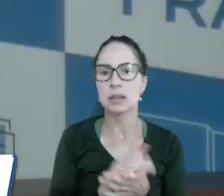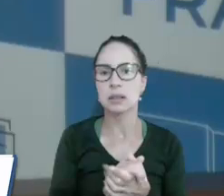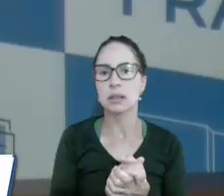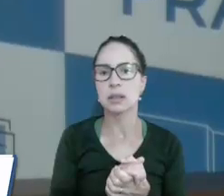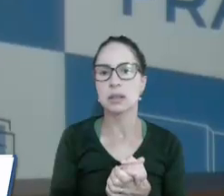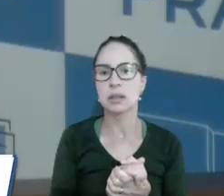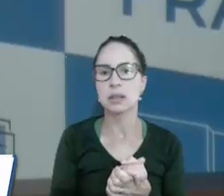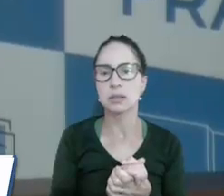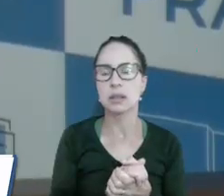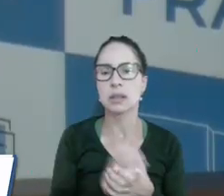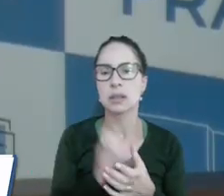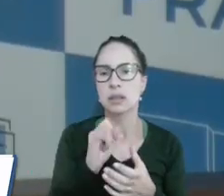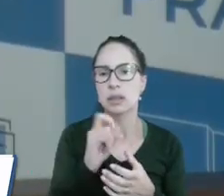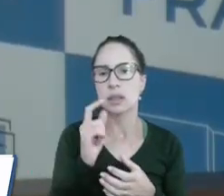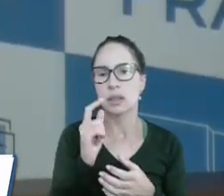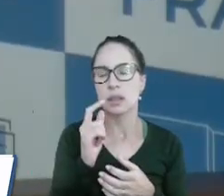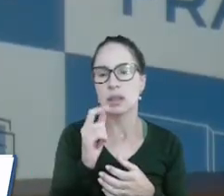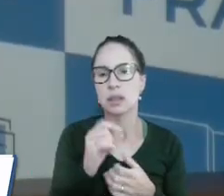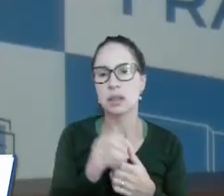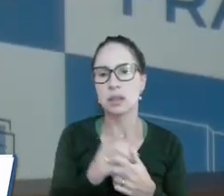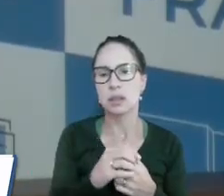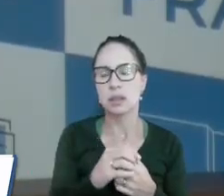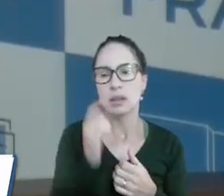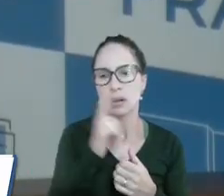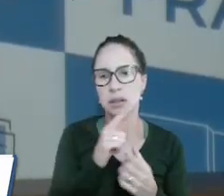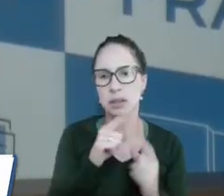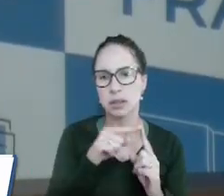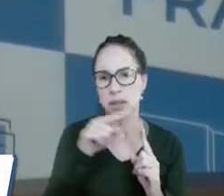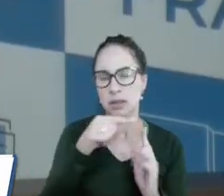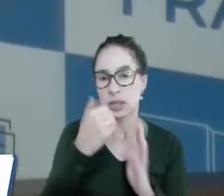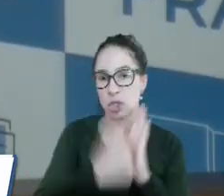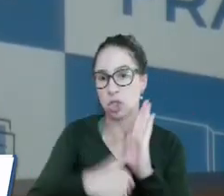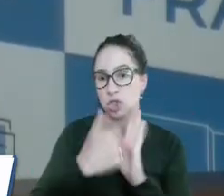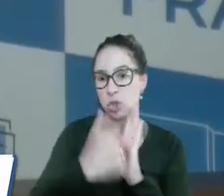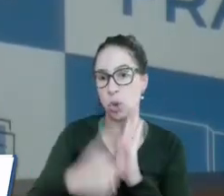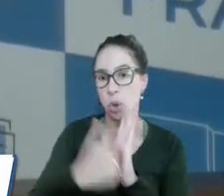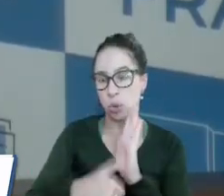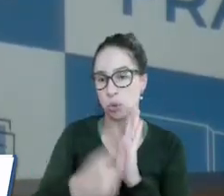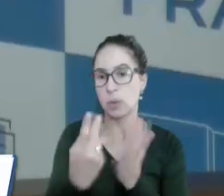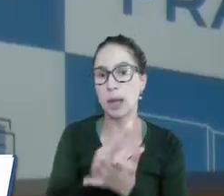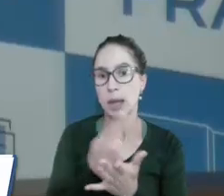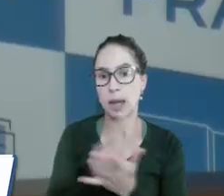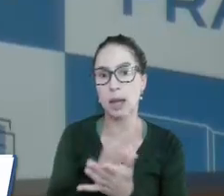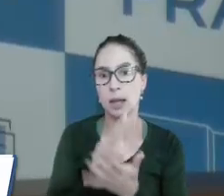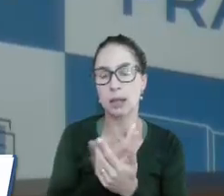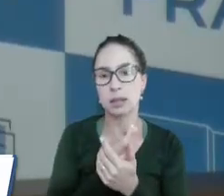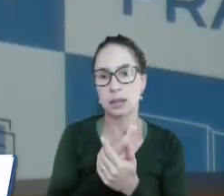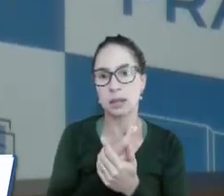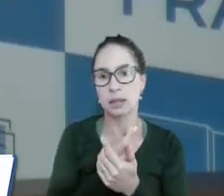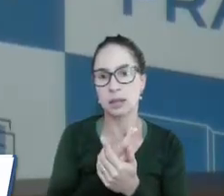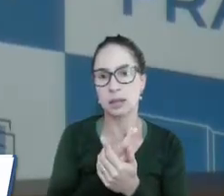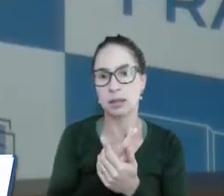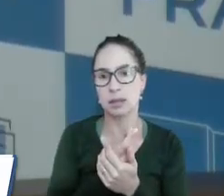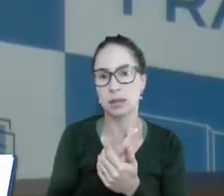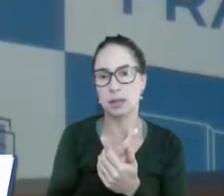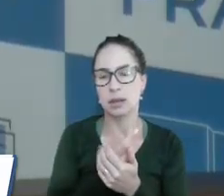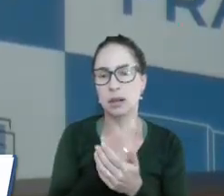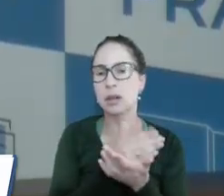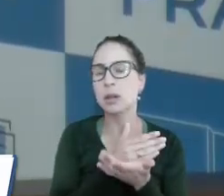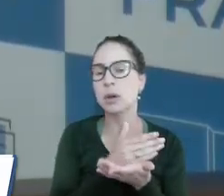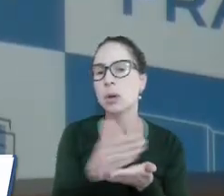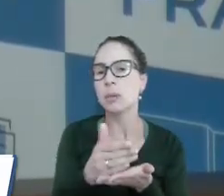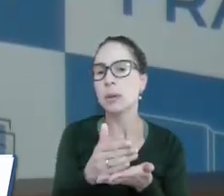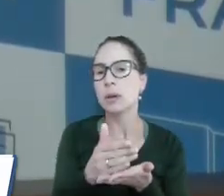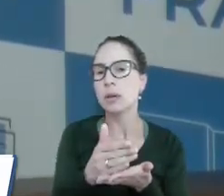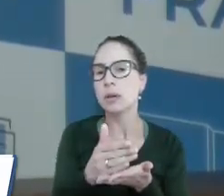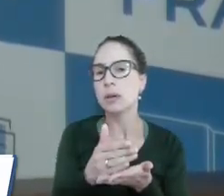se nós pegarmos o gráfico, esse desconto em folha indevido, pode dar um Google. Começou,